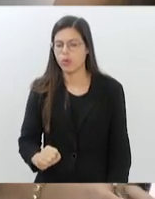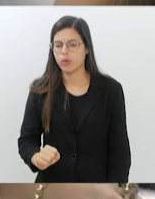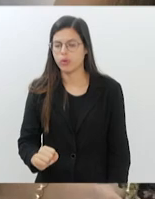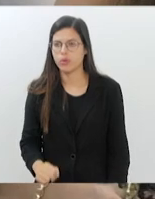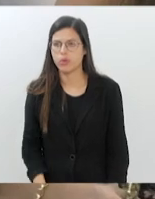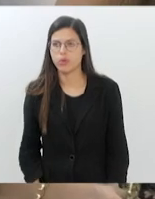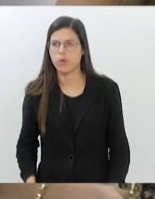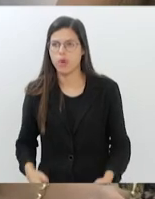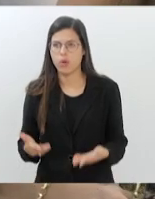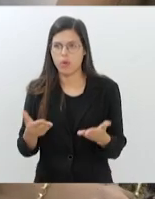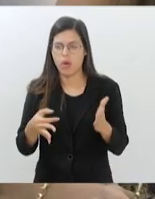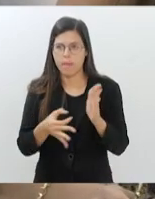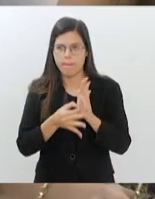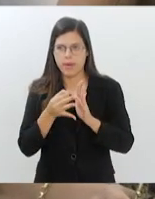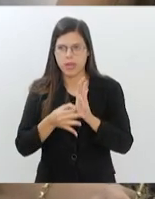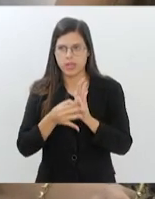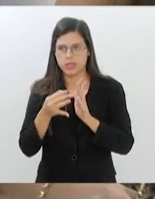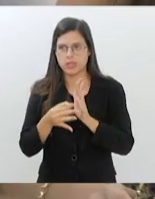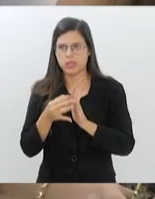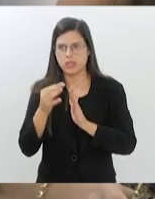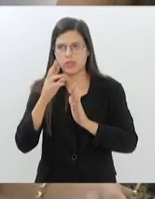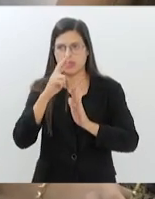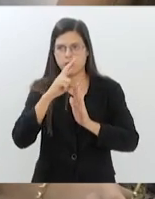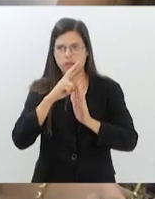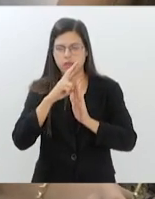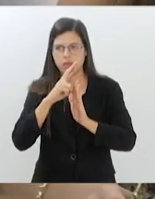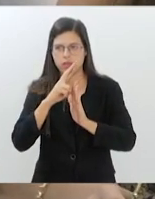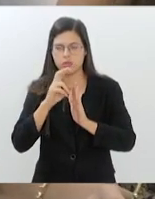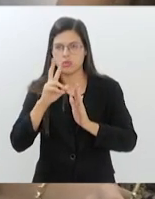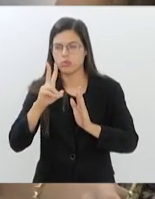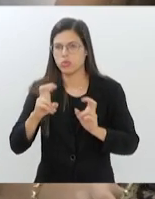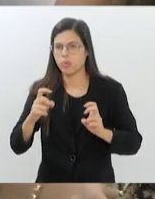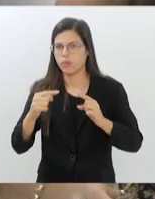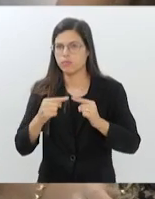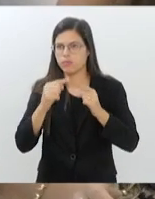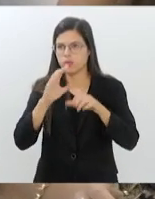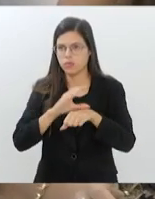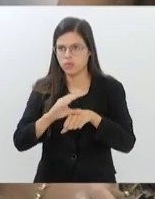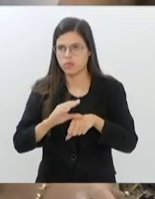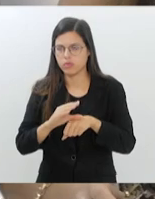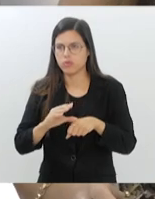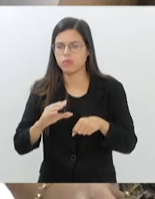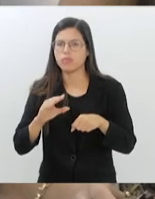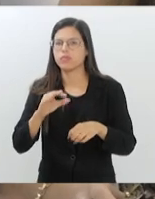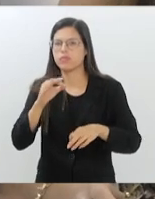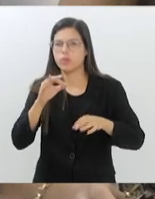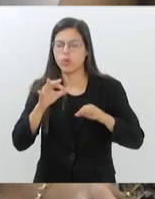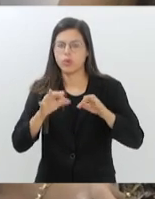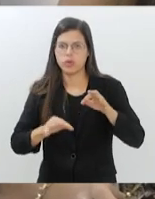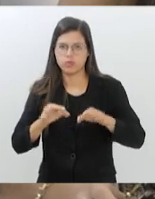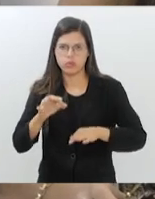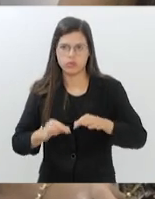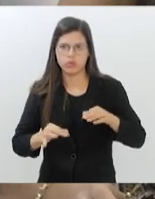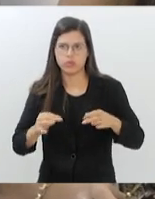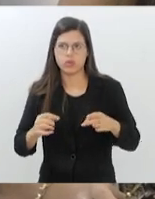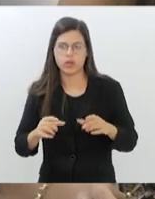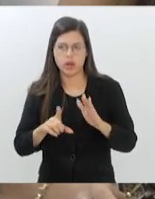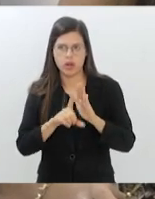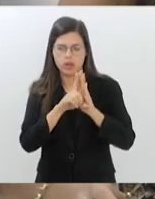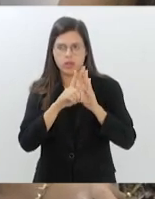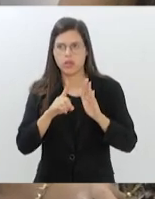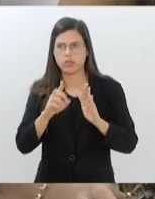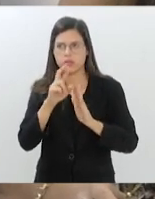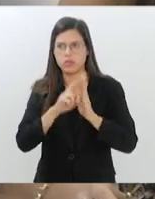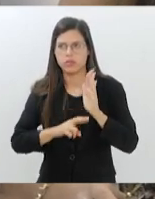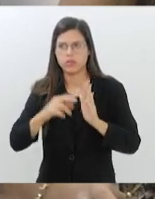e votação dos pareceres eh relativos à constitucionalidade juridicidade e legalidade sob relatoria do deputado Rodrigo